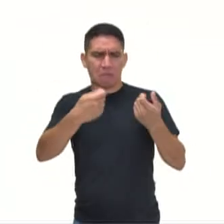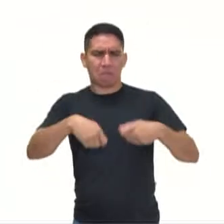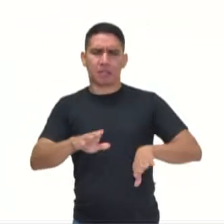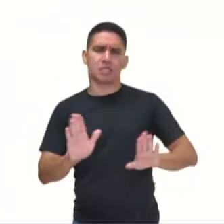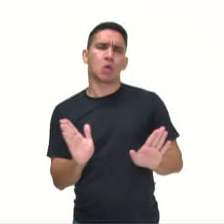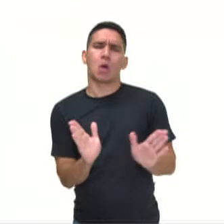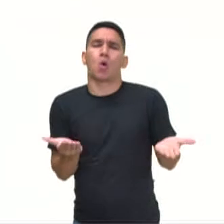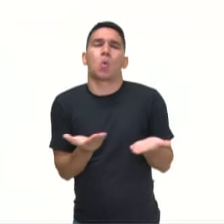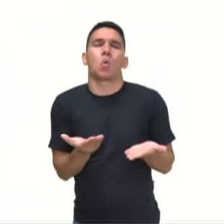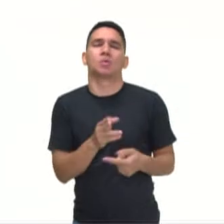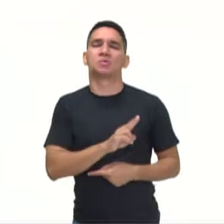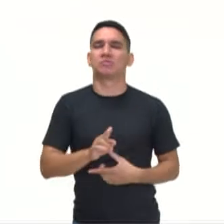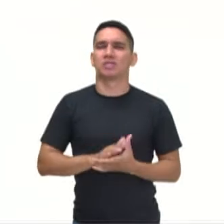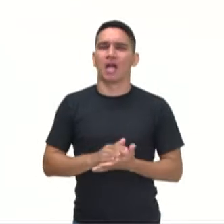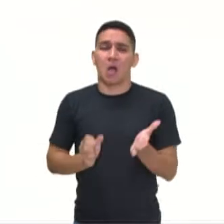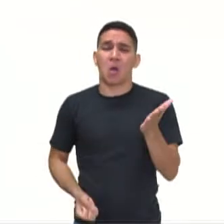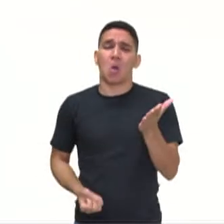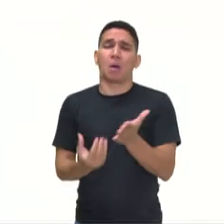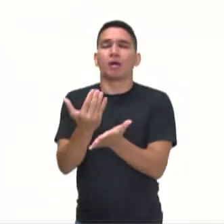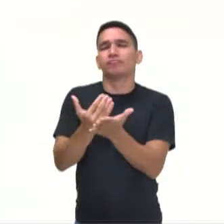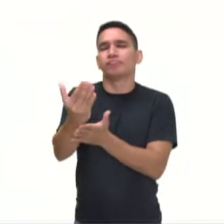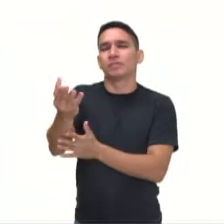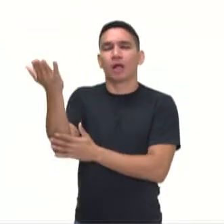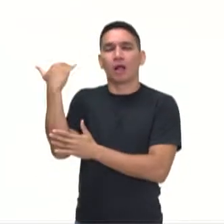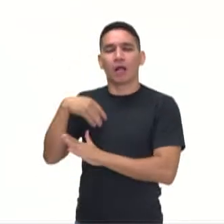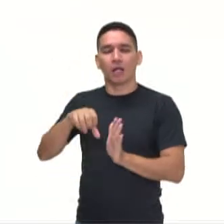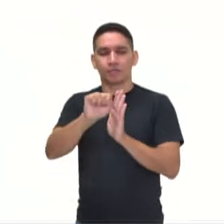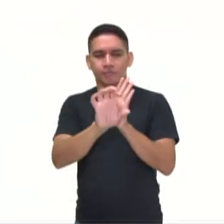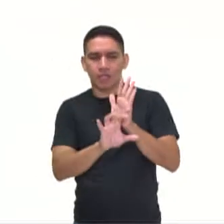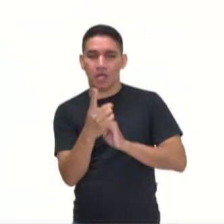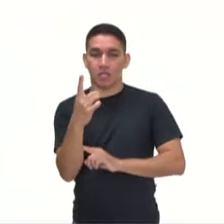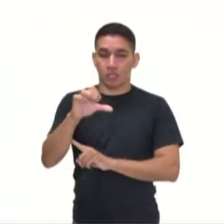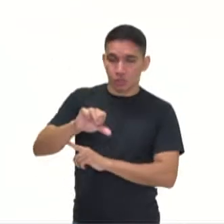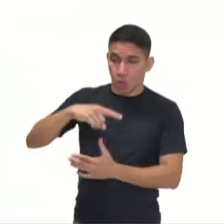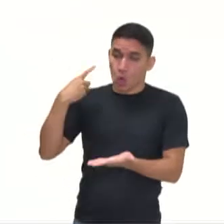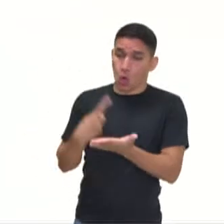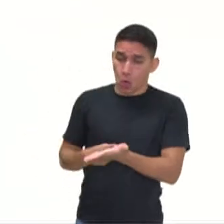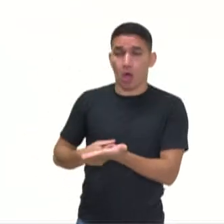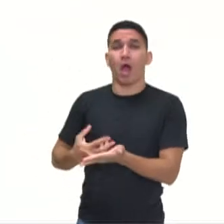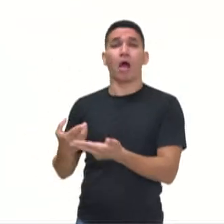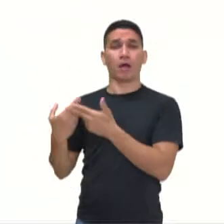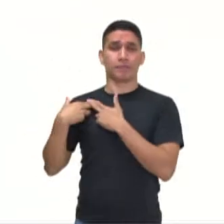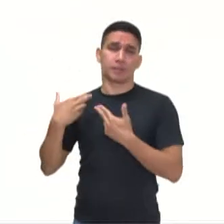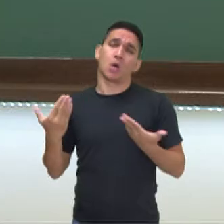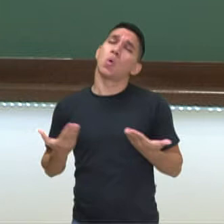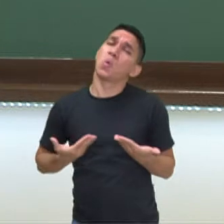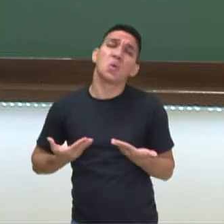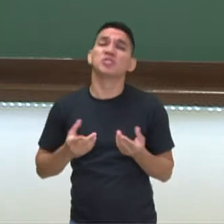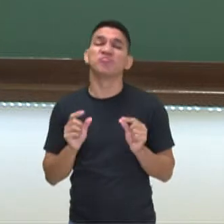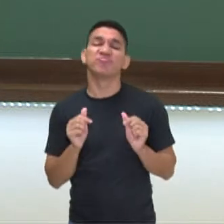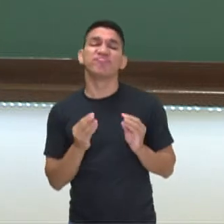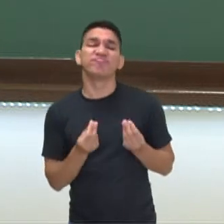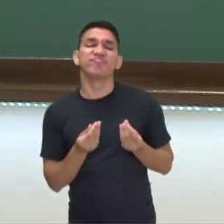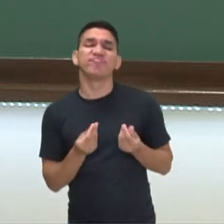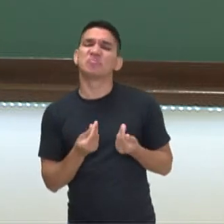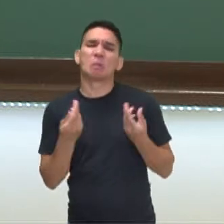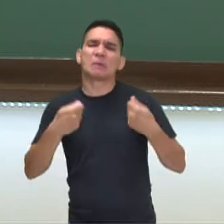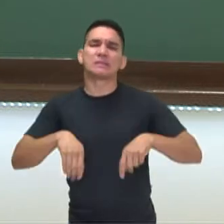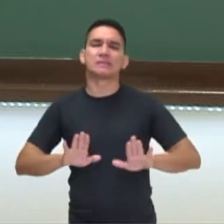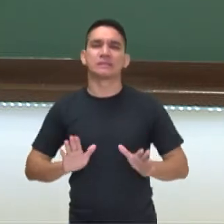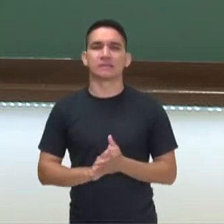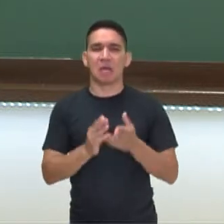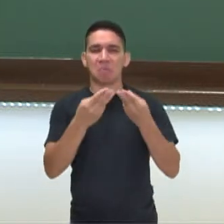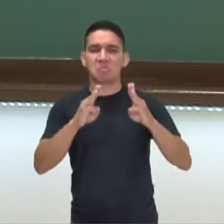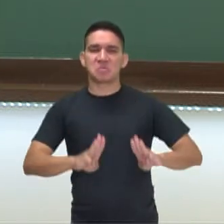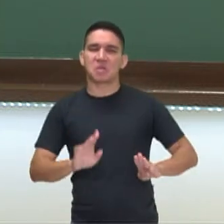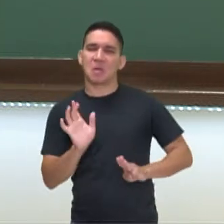de hoje, surgida no século XIX para marcar os nossos compromissos Hoje é um item de museu. Pense